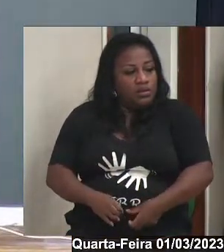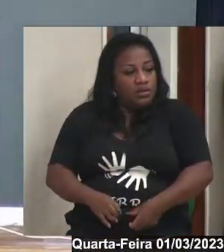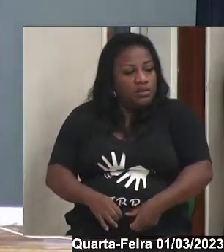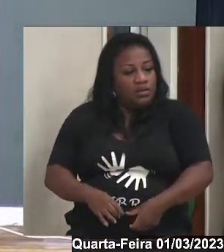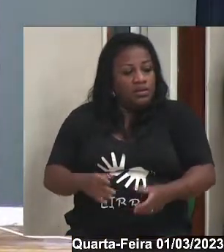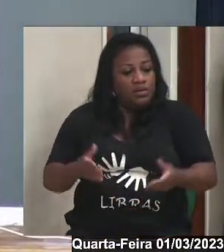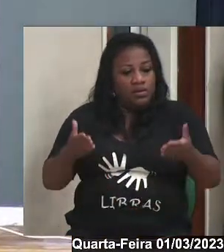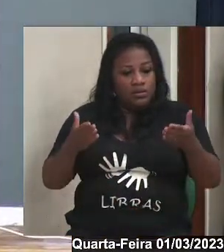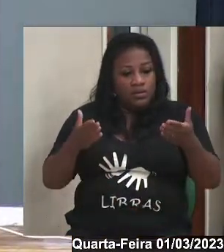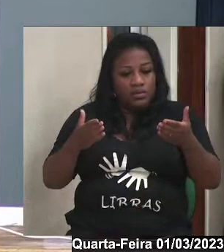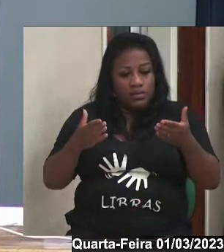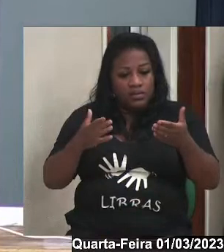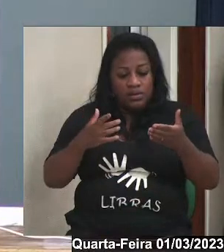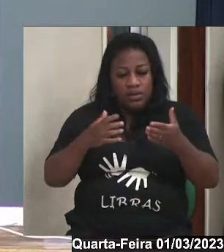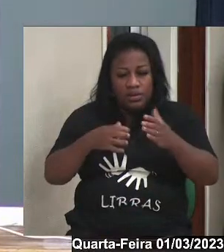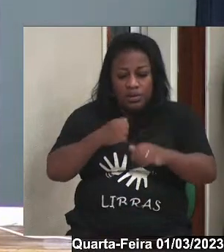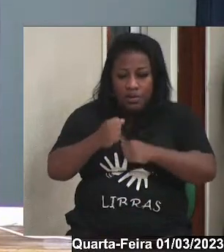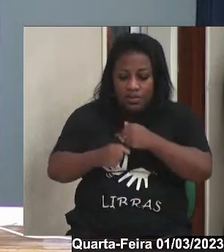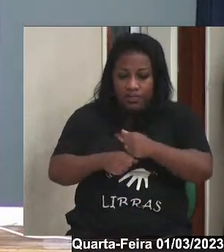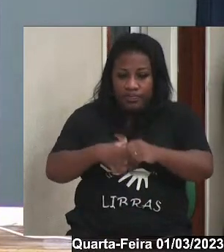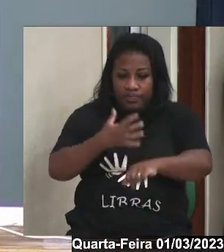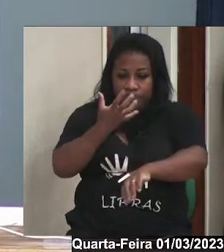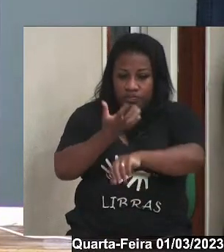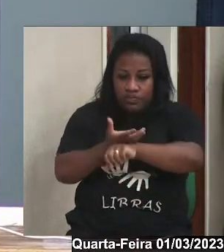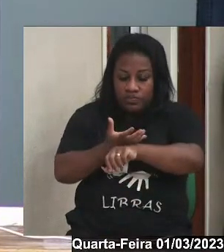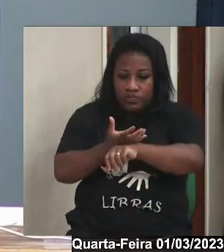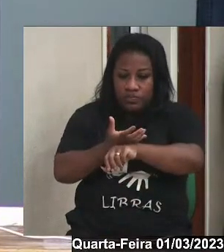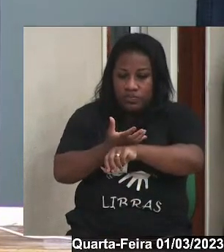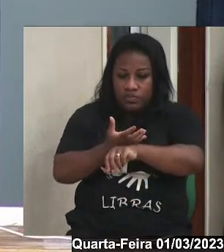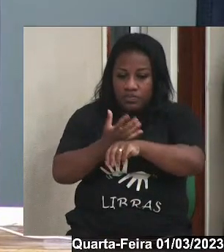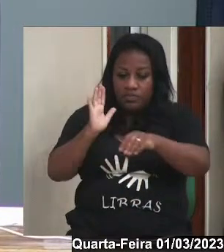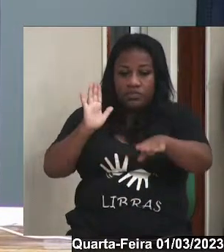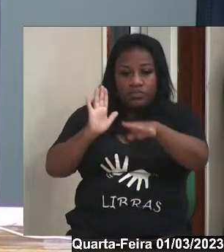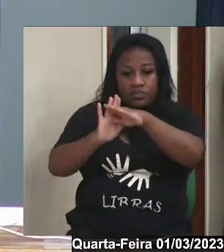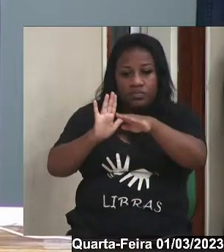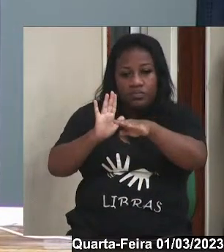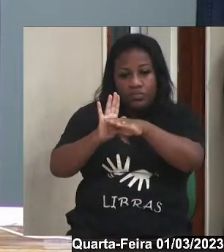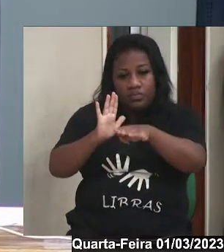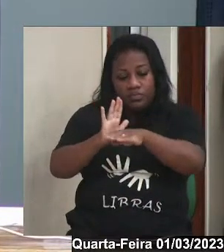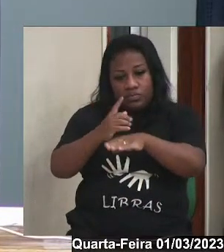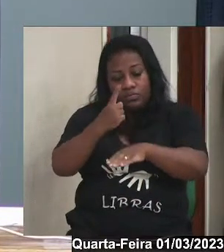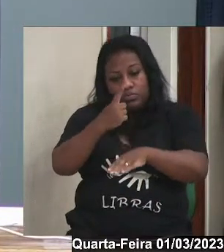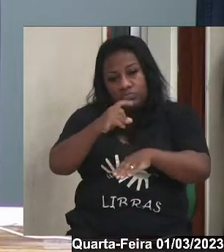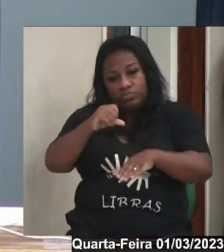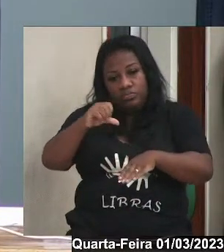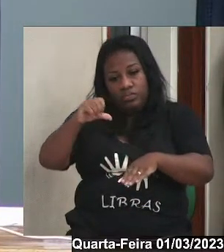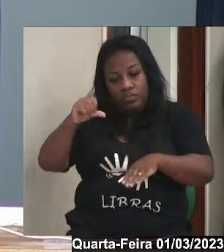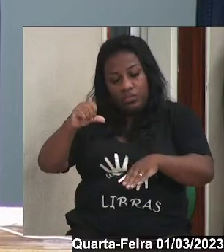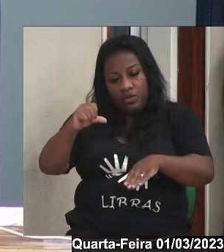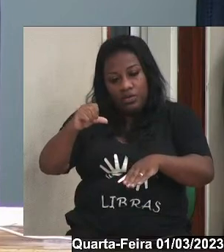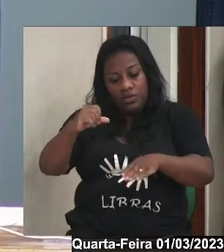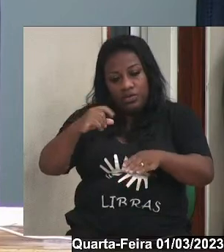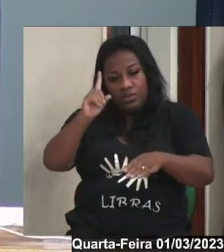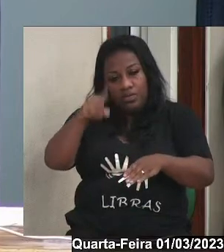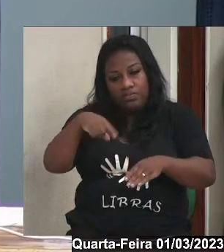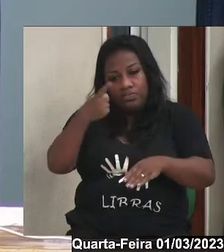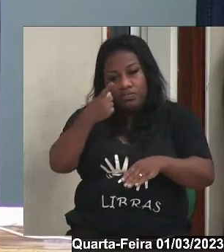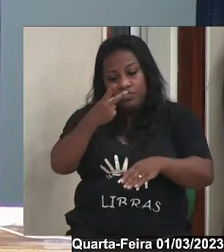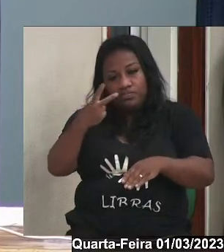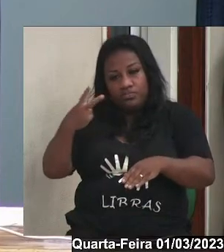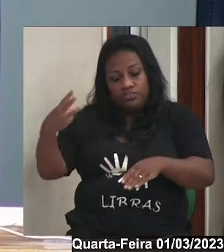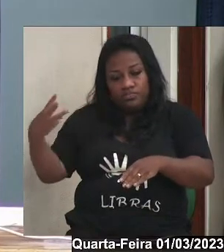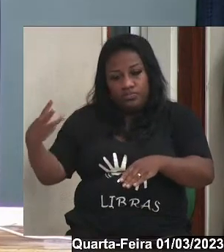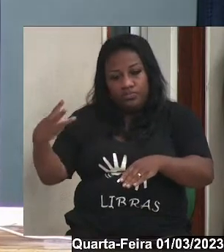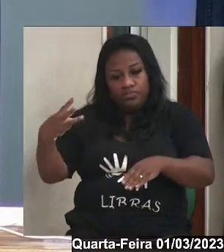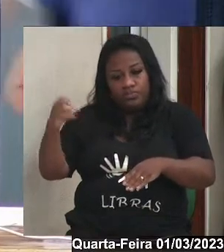Ordinária, 1º/3/2023. Matéria recebida do Legislativo. Projeto número 19/23, de